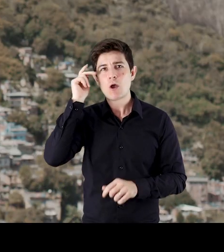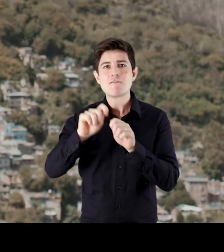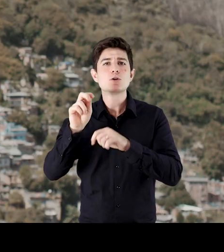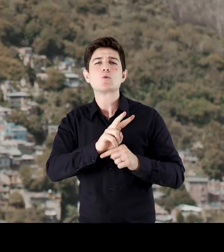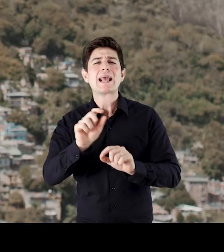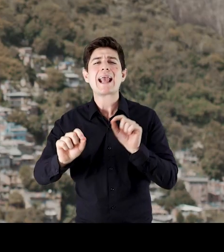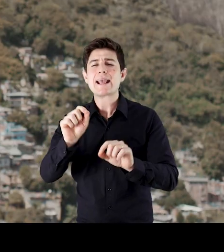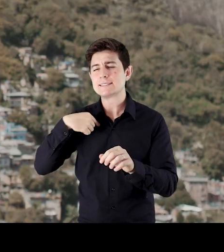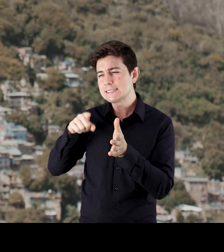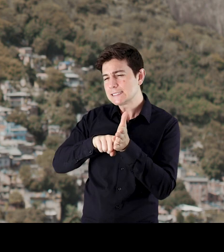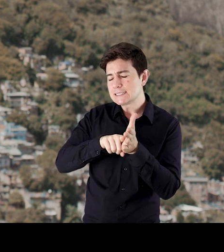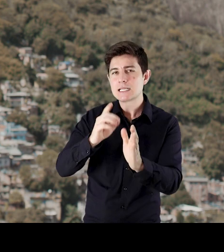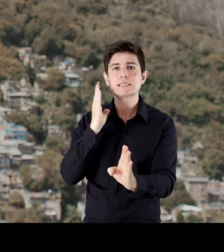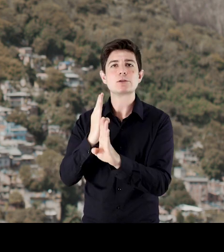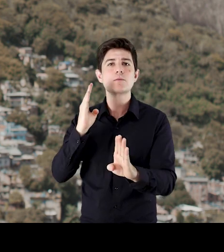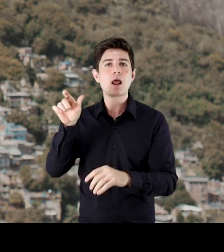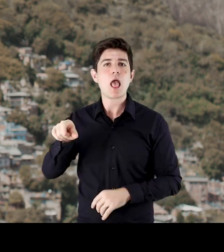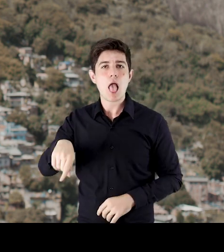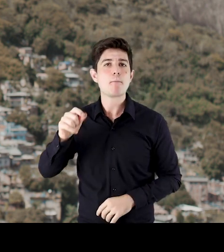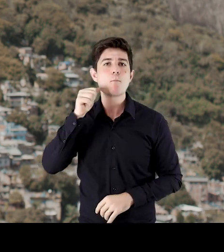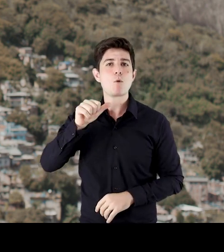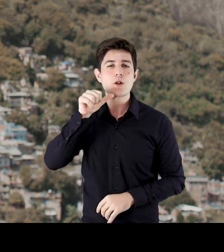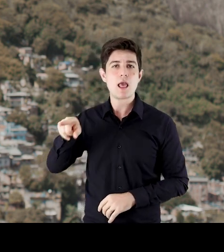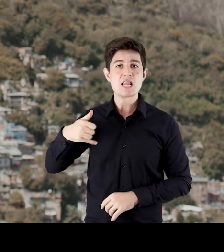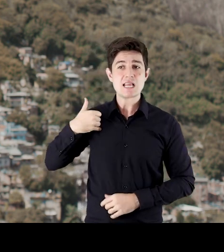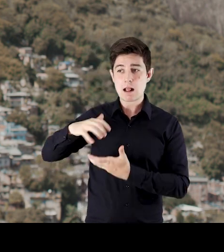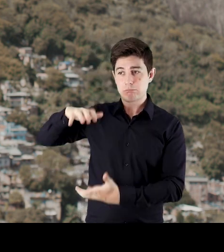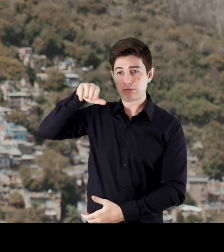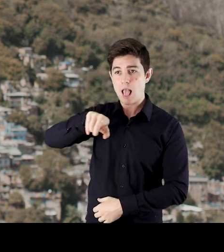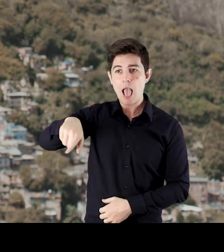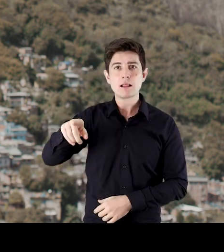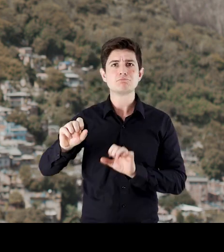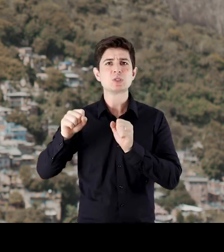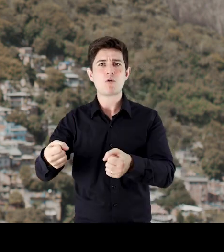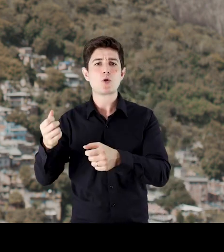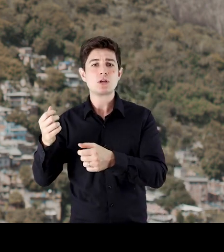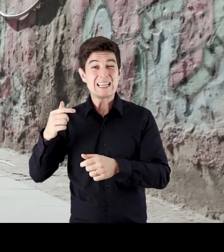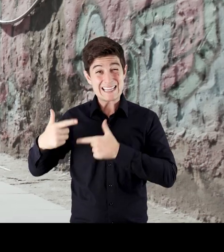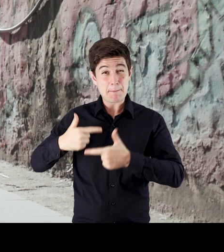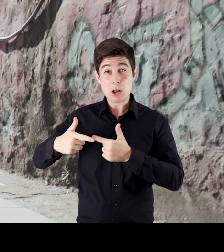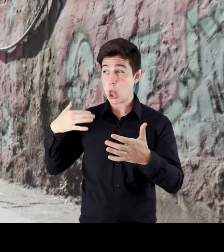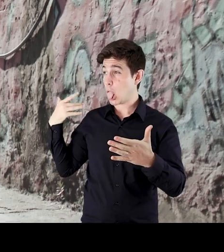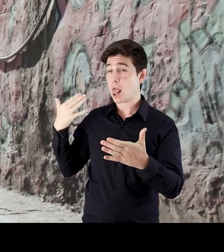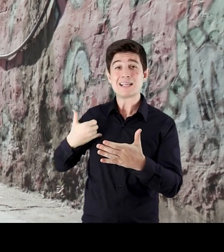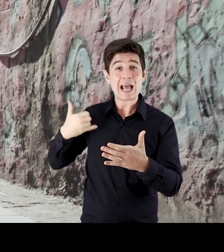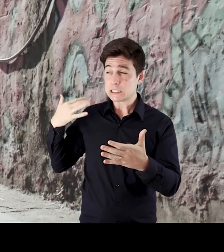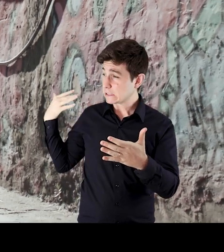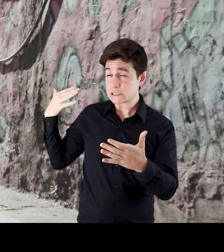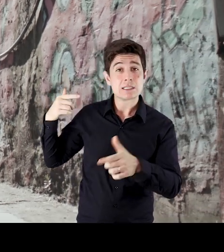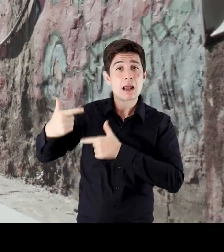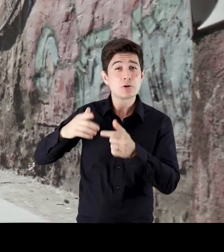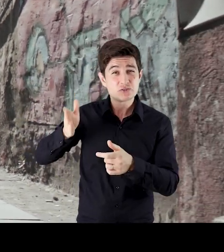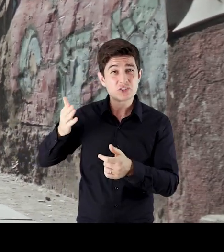E descobri quem era protagonista. Mulheres idosas que se dedicavam a cuidar, tinham